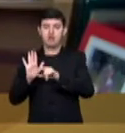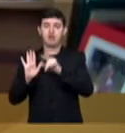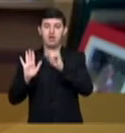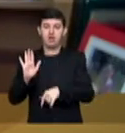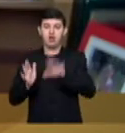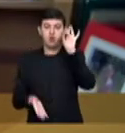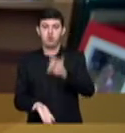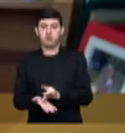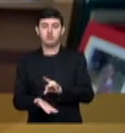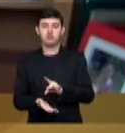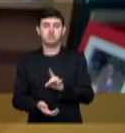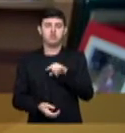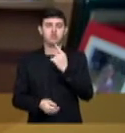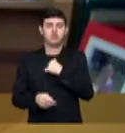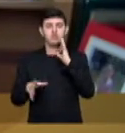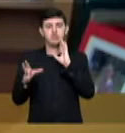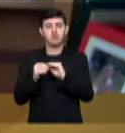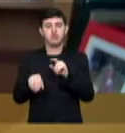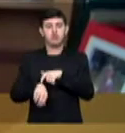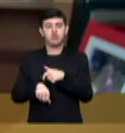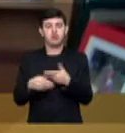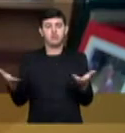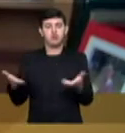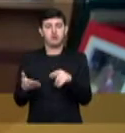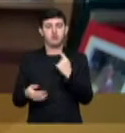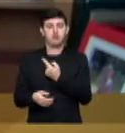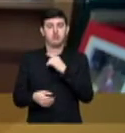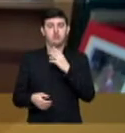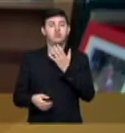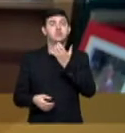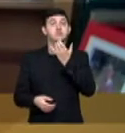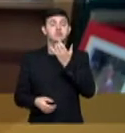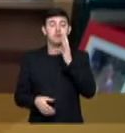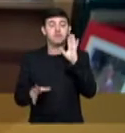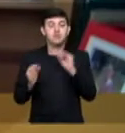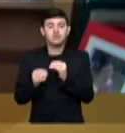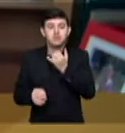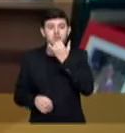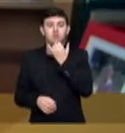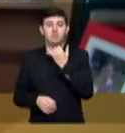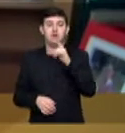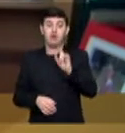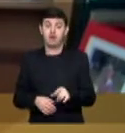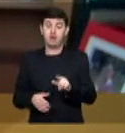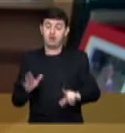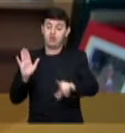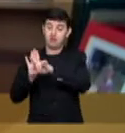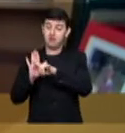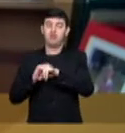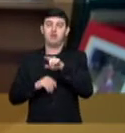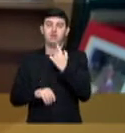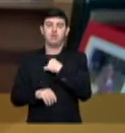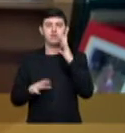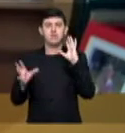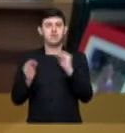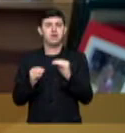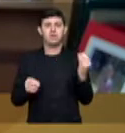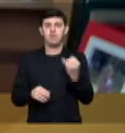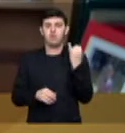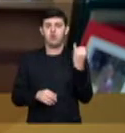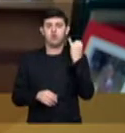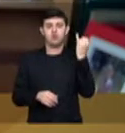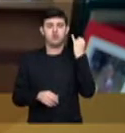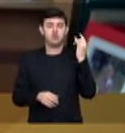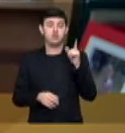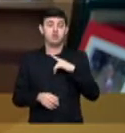ou seja na sua versão atual, que, data máxima vênia, é a única que pode importar e ocupar este